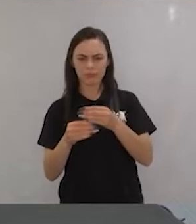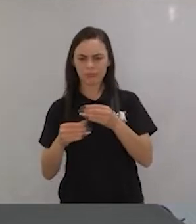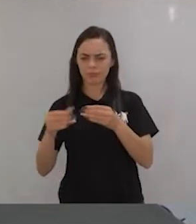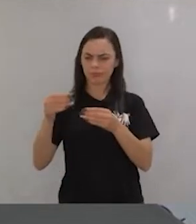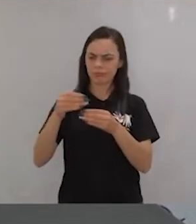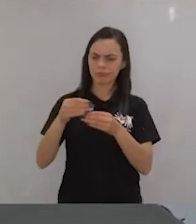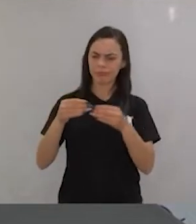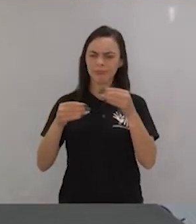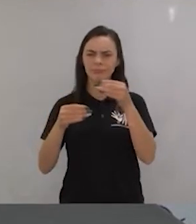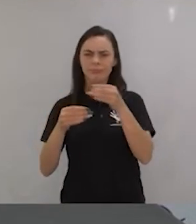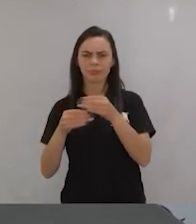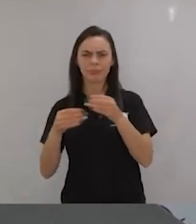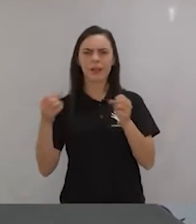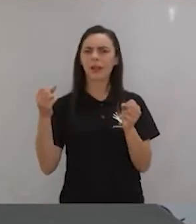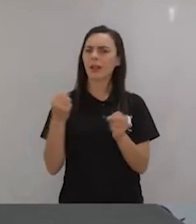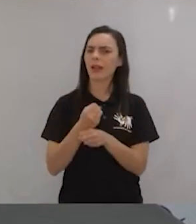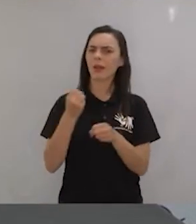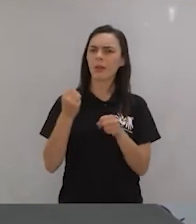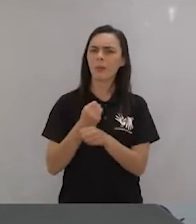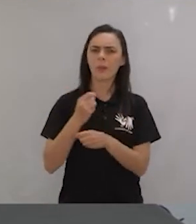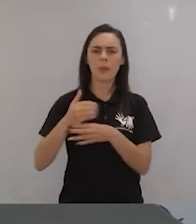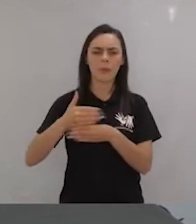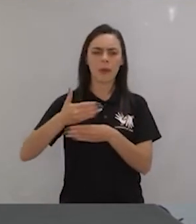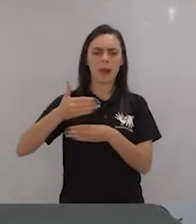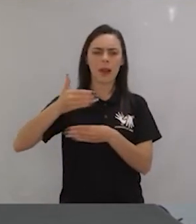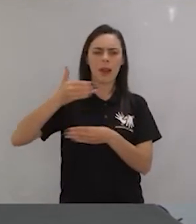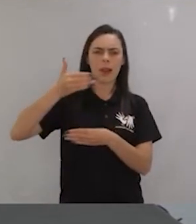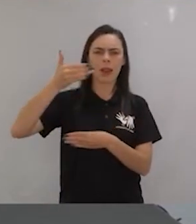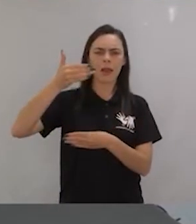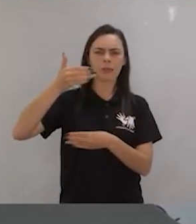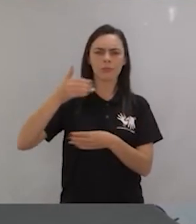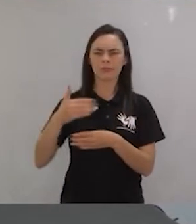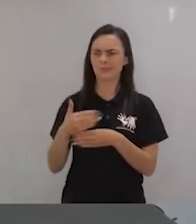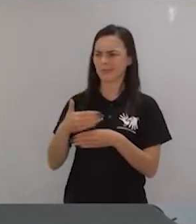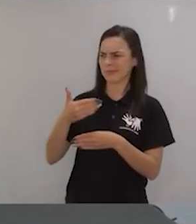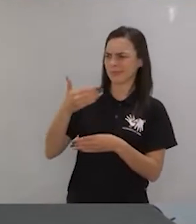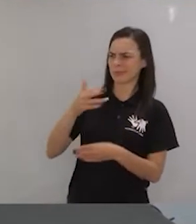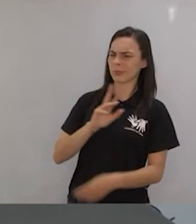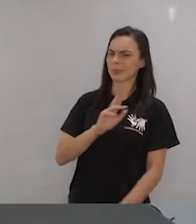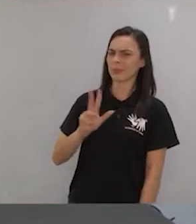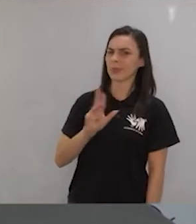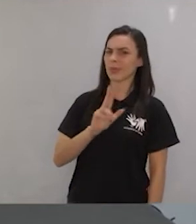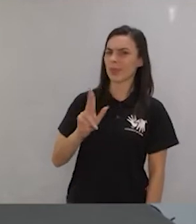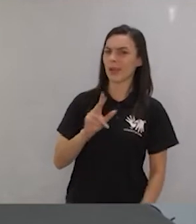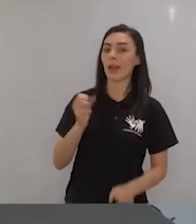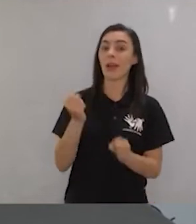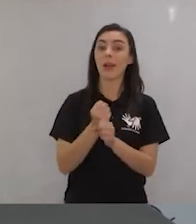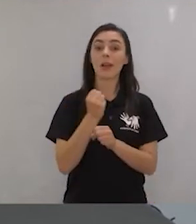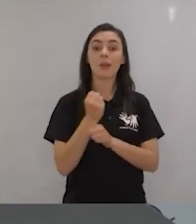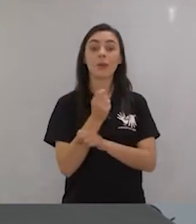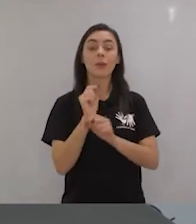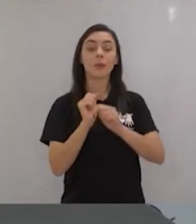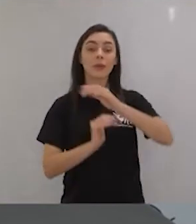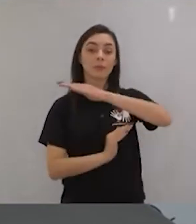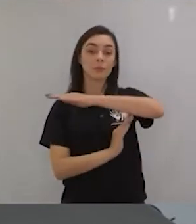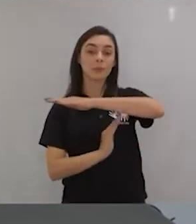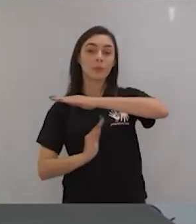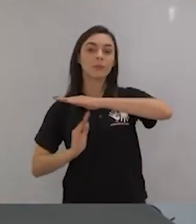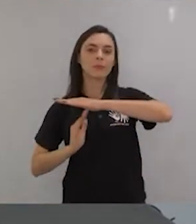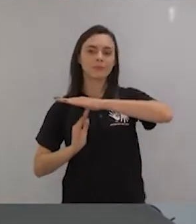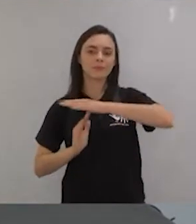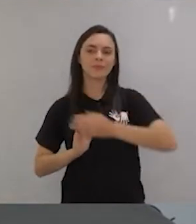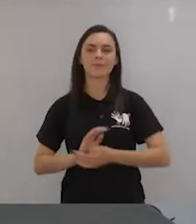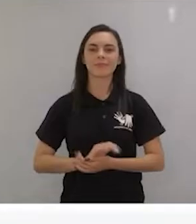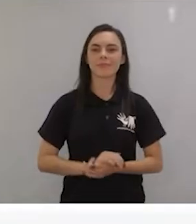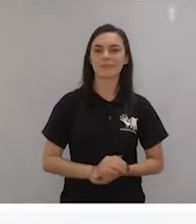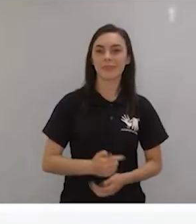em tijolinho, podemos construir os maiores muros. Muros não. Podemos construir